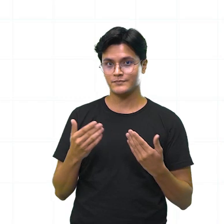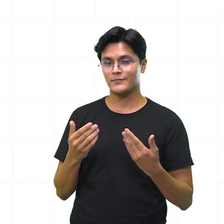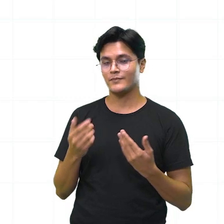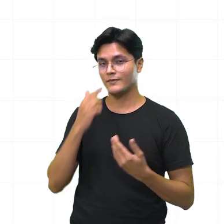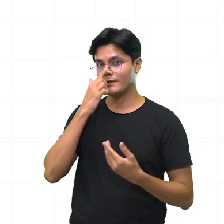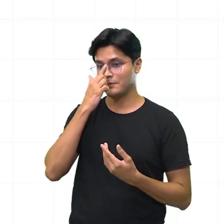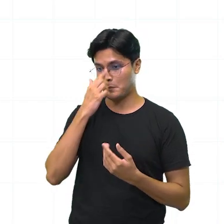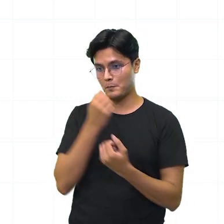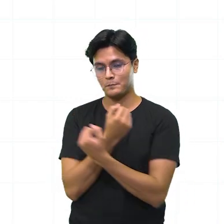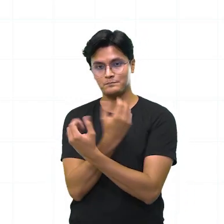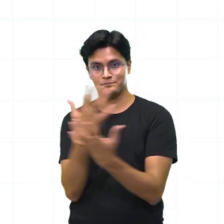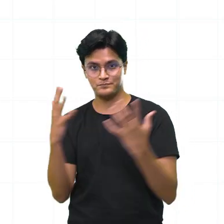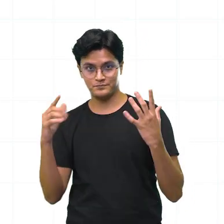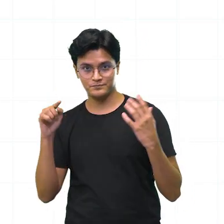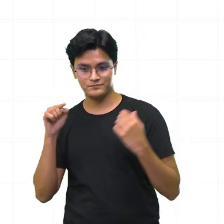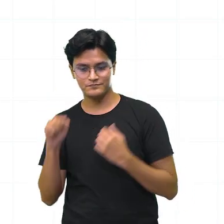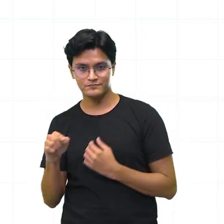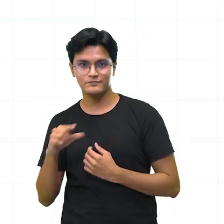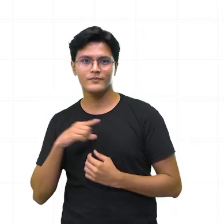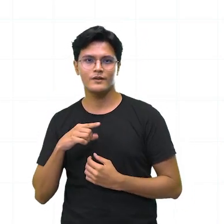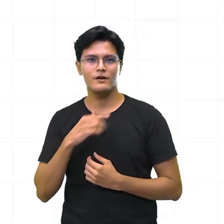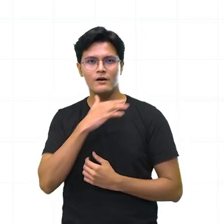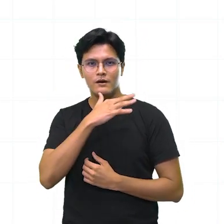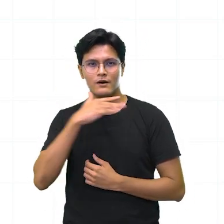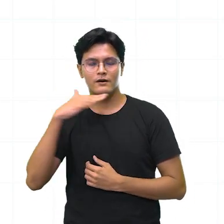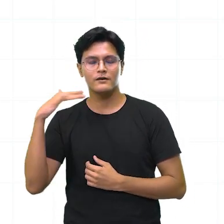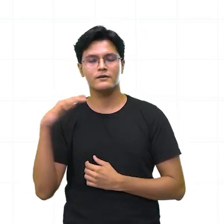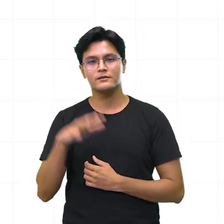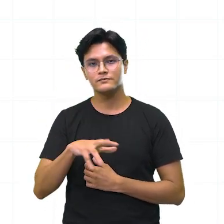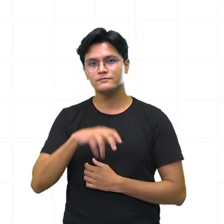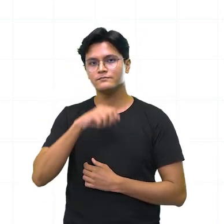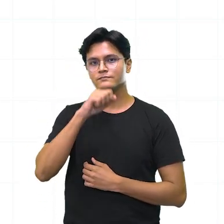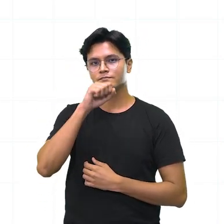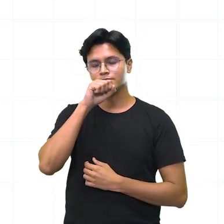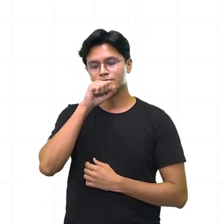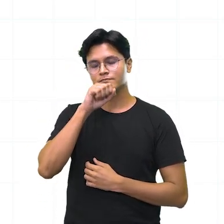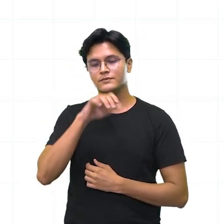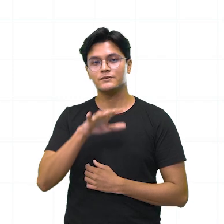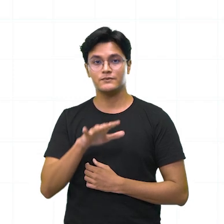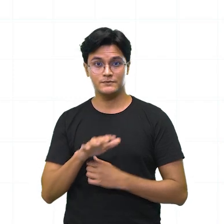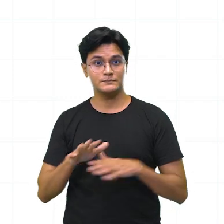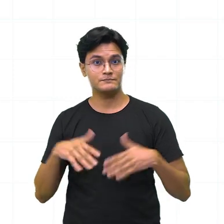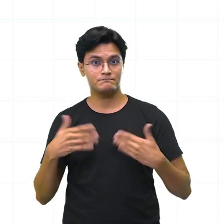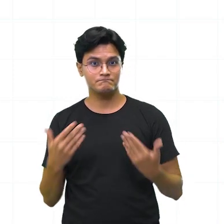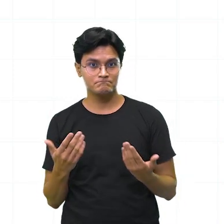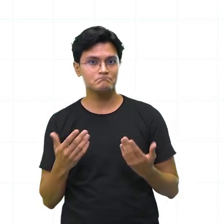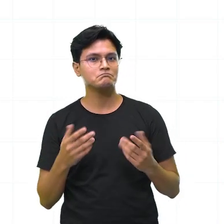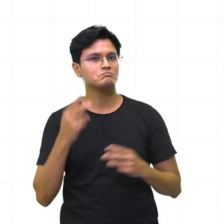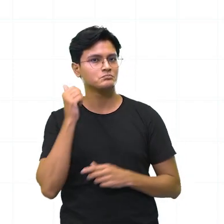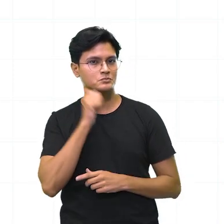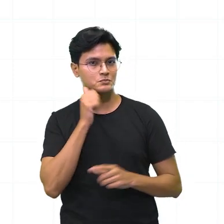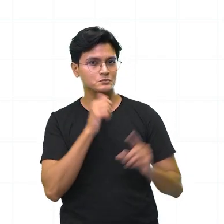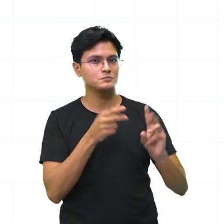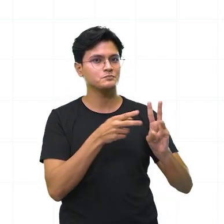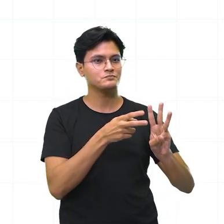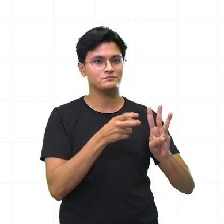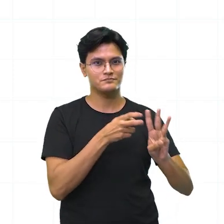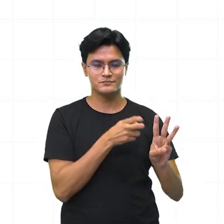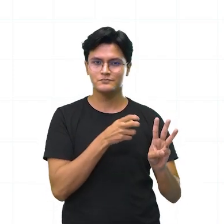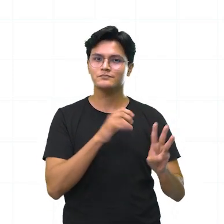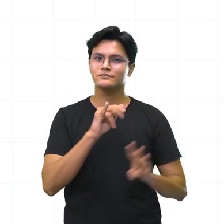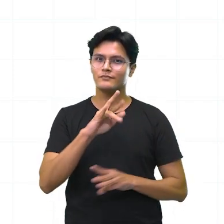como seu hálito perfumado. Nossa, Iracema era